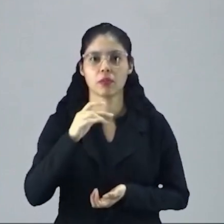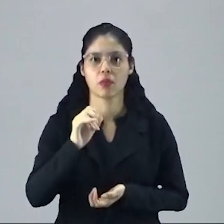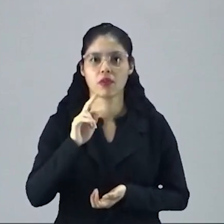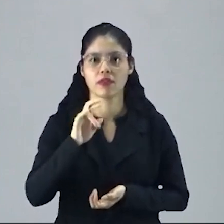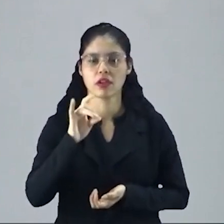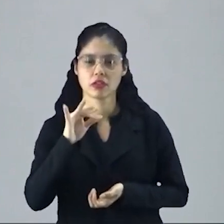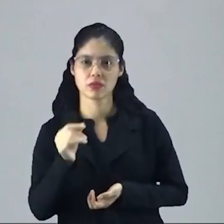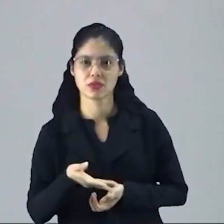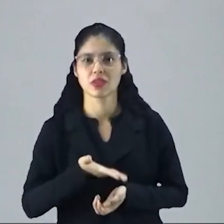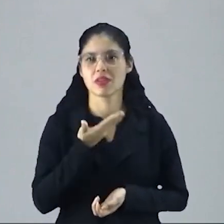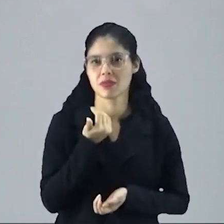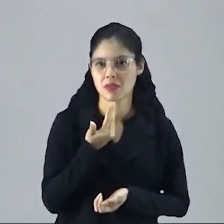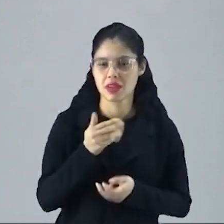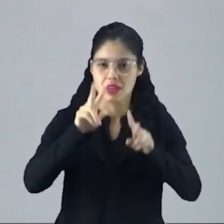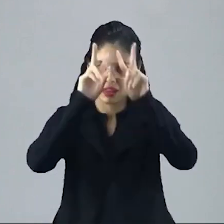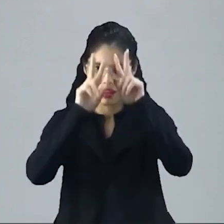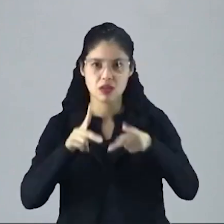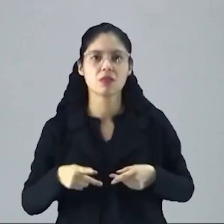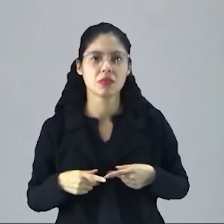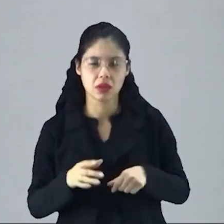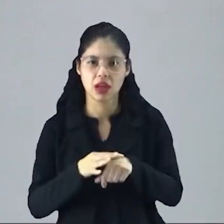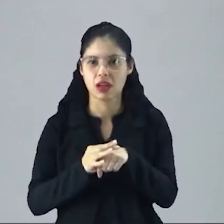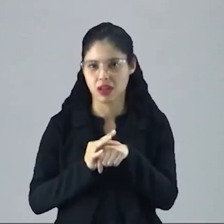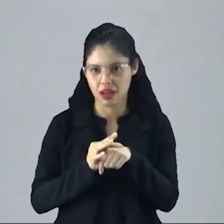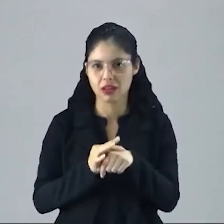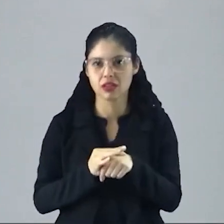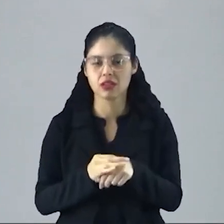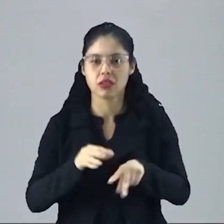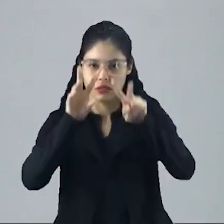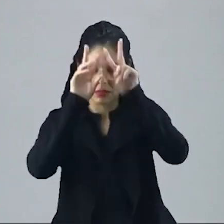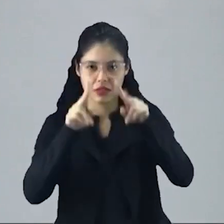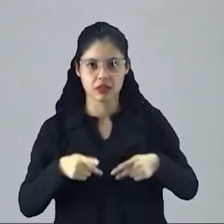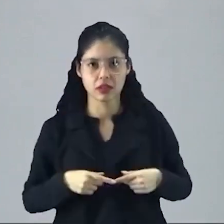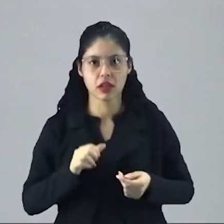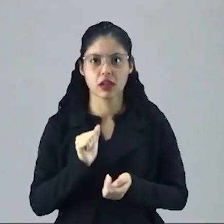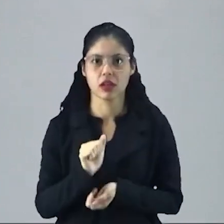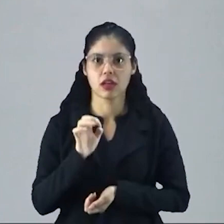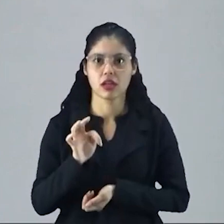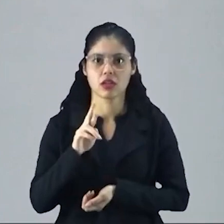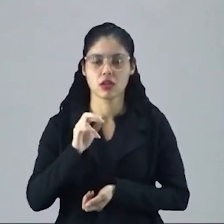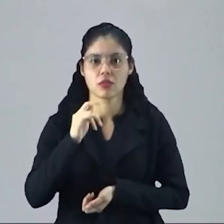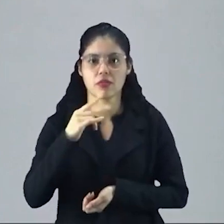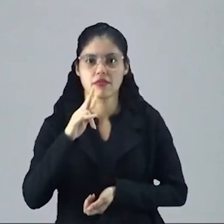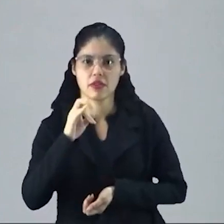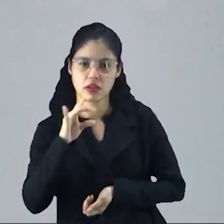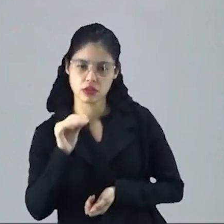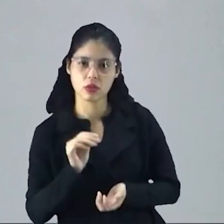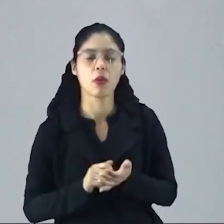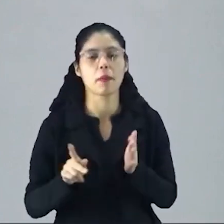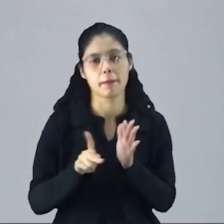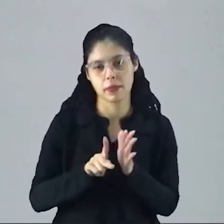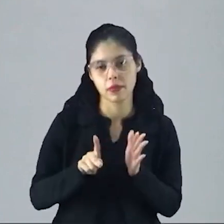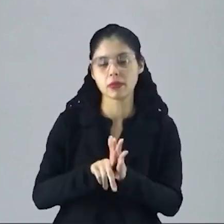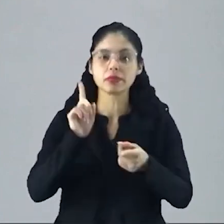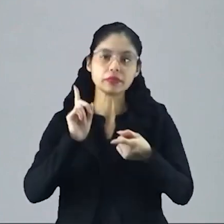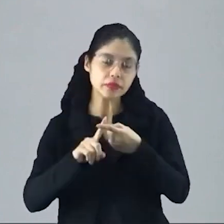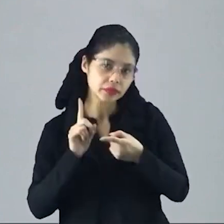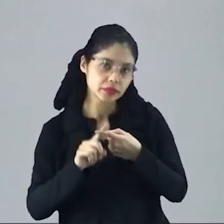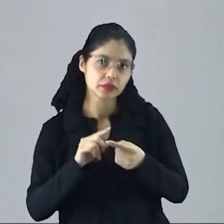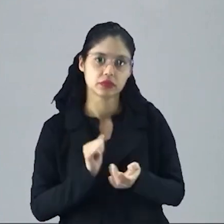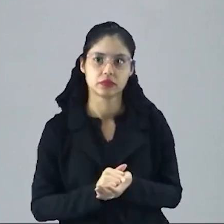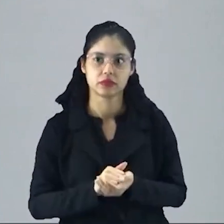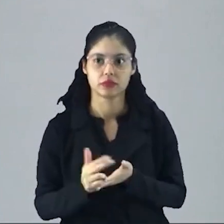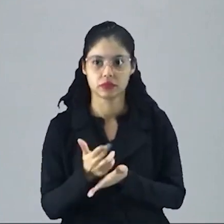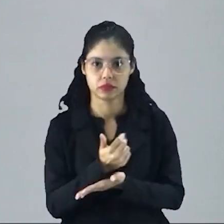do canibalismo. Esse movimento antropofágico no Brasil, ele vai ter esse nome justamente porque